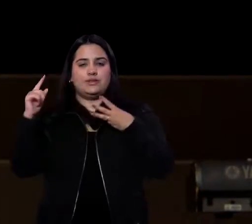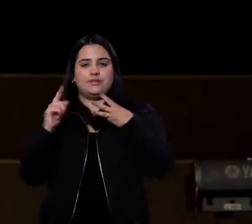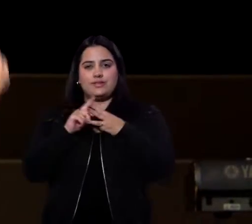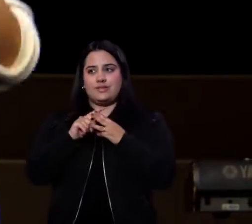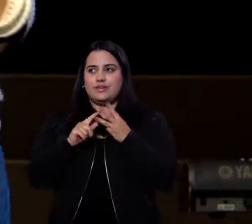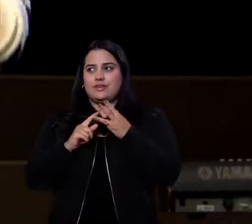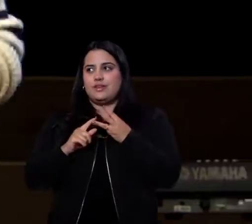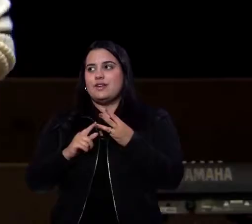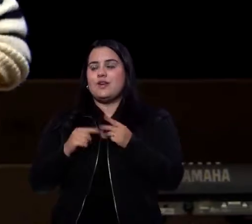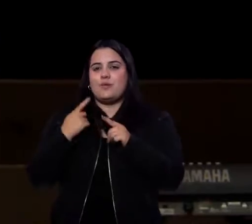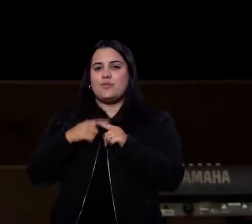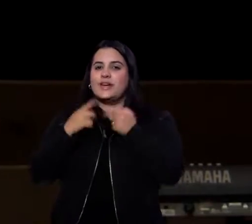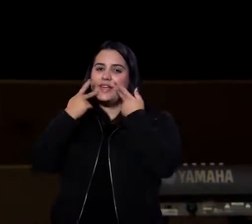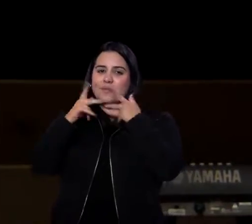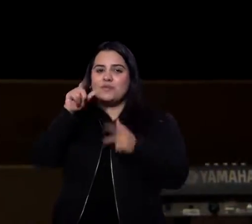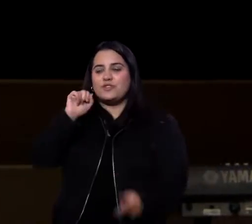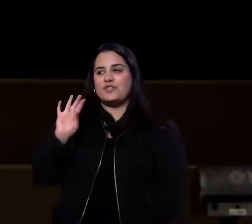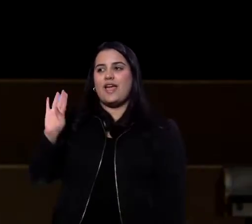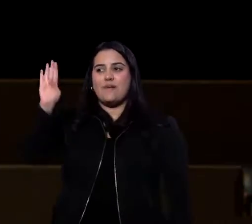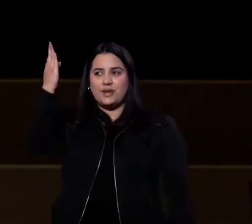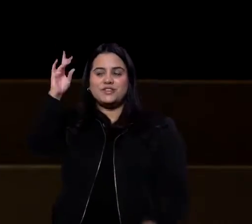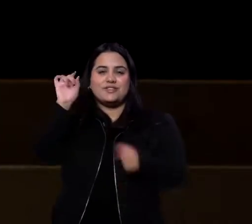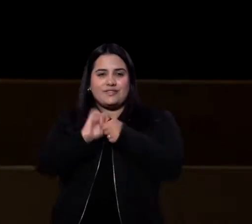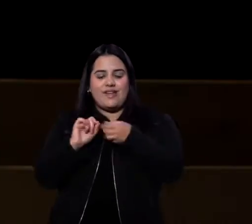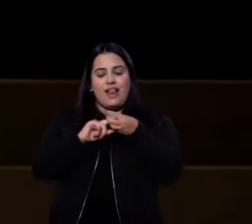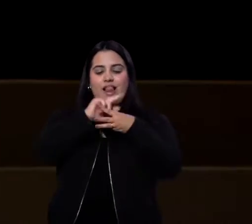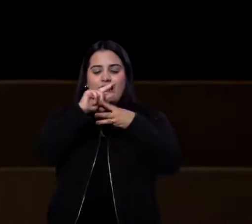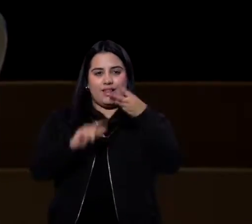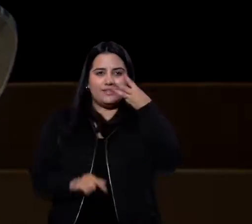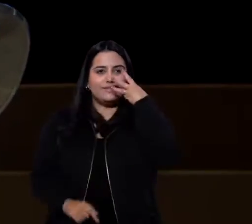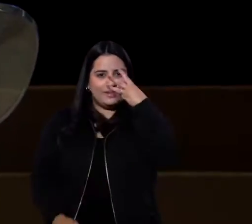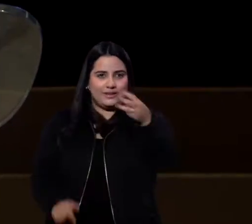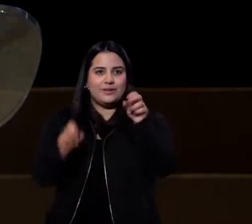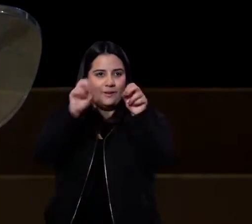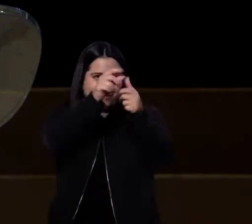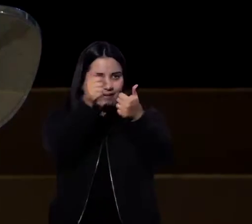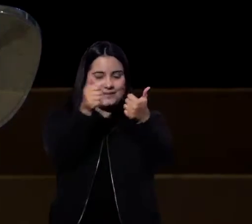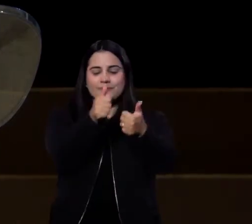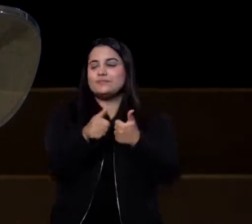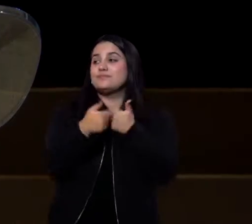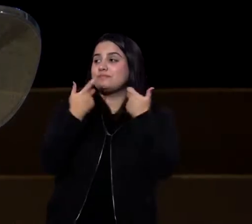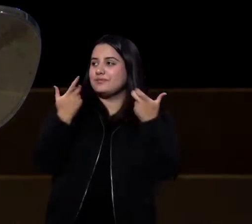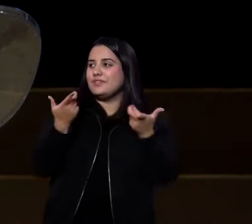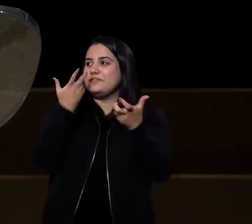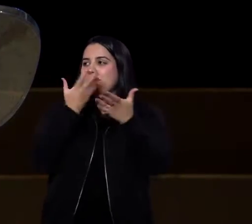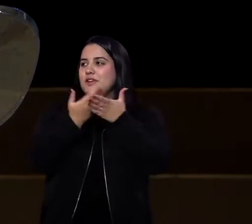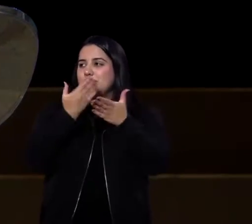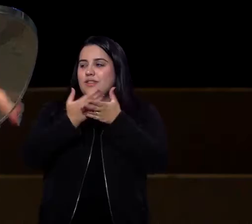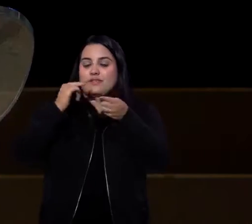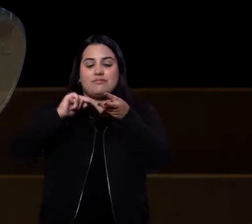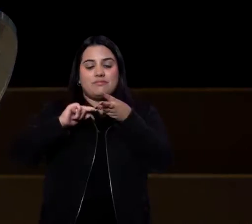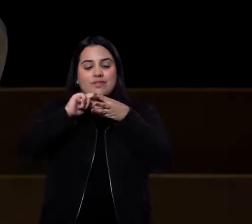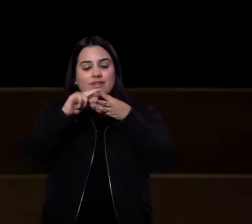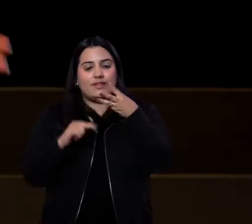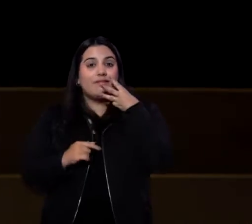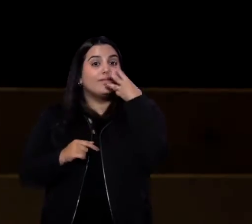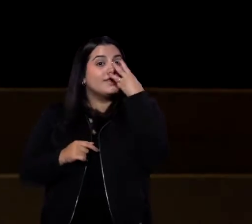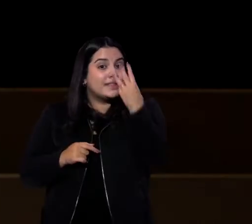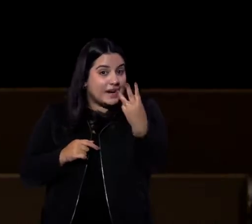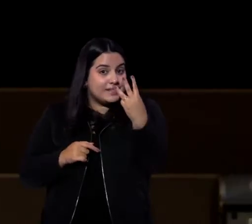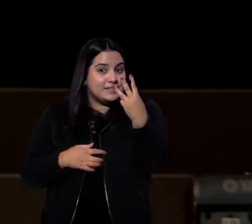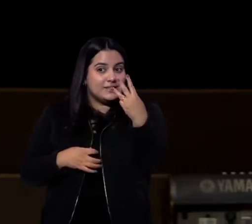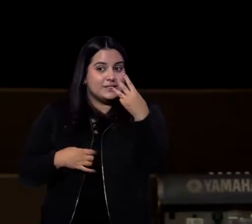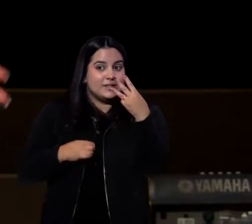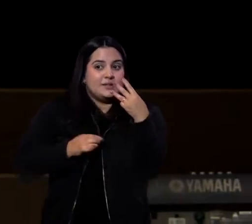na pregação a gente é bem batista e faz 3 pontos, tá? E a gente vai estudar 3 pontos para a gente ver como que a gente